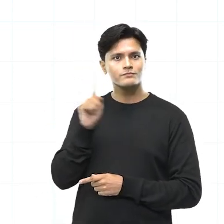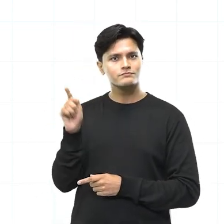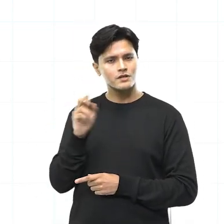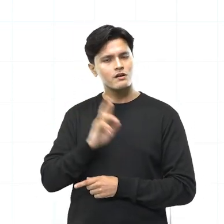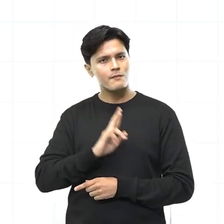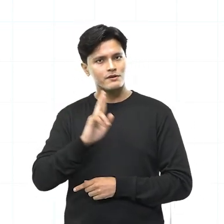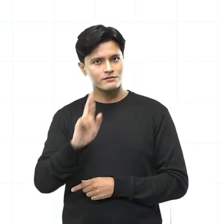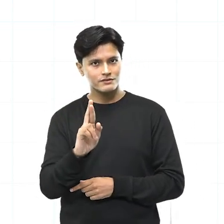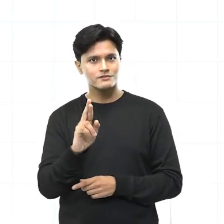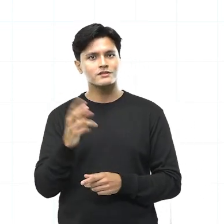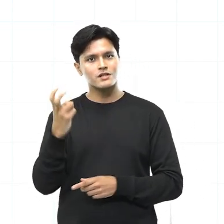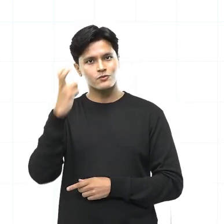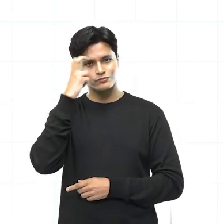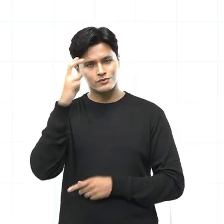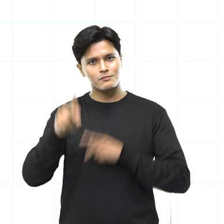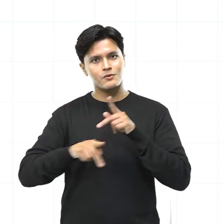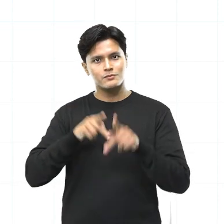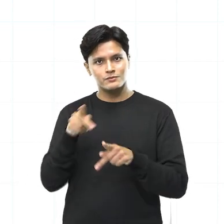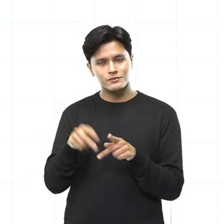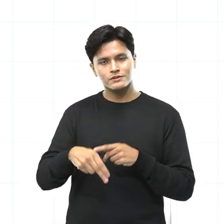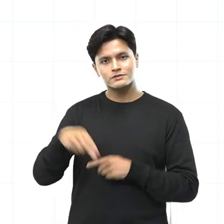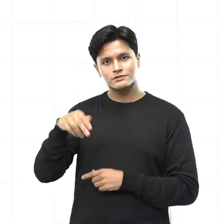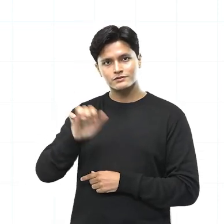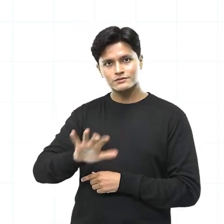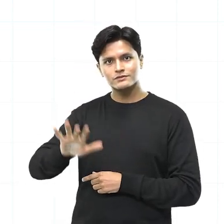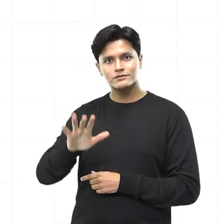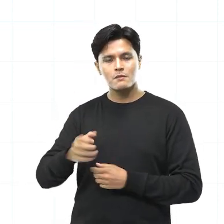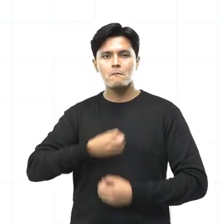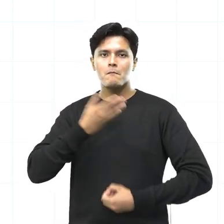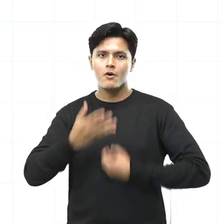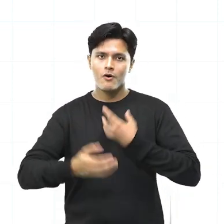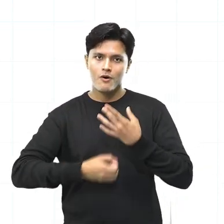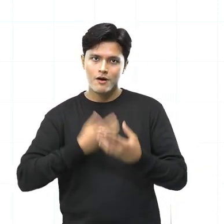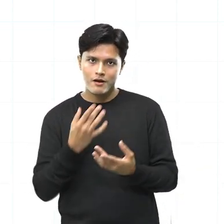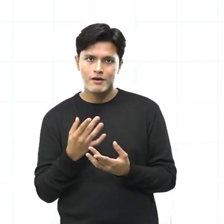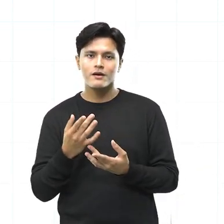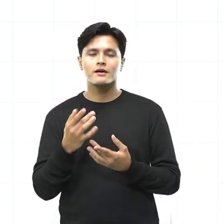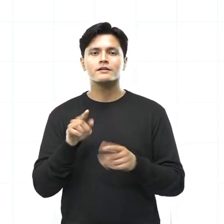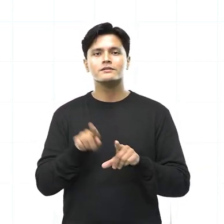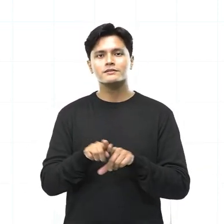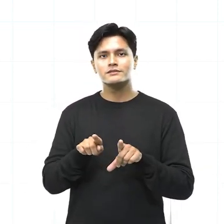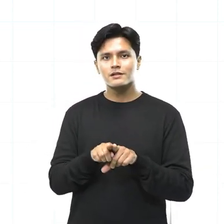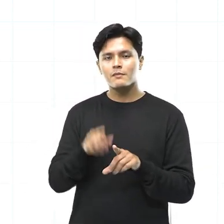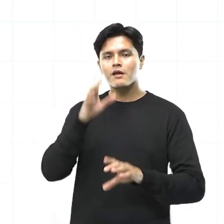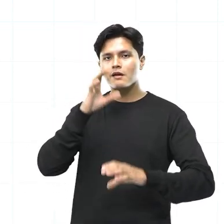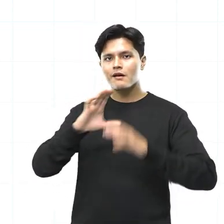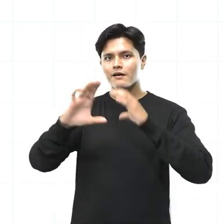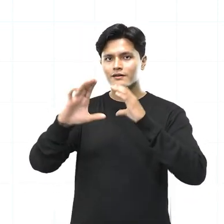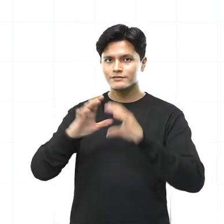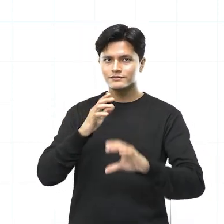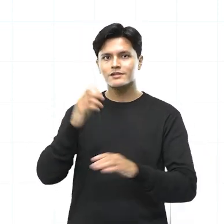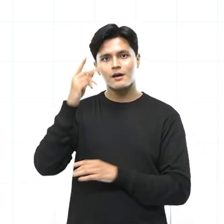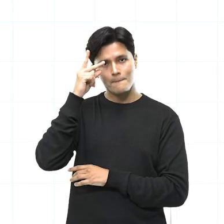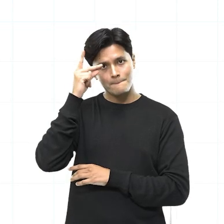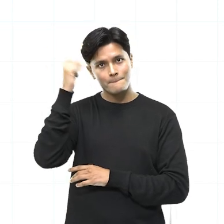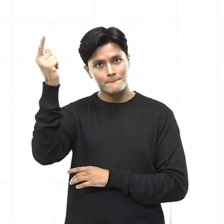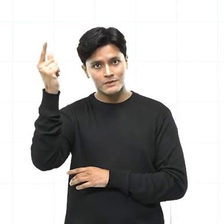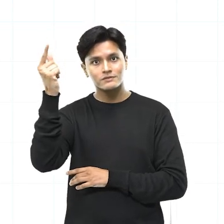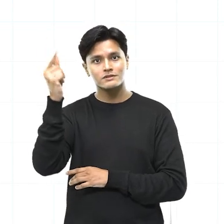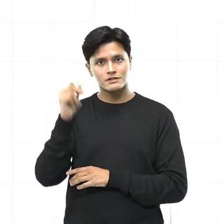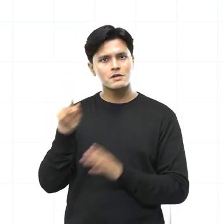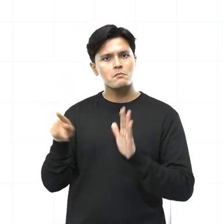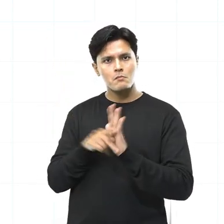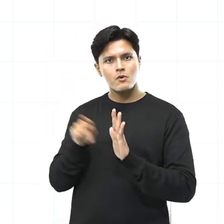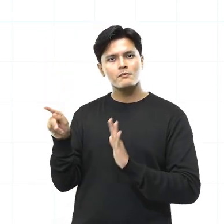nordestina. Ele foi poeta, compositor, cantor e improvisador cearense do